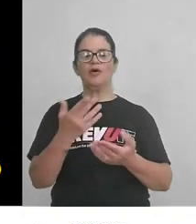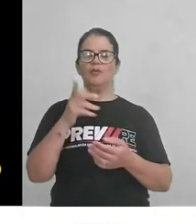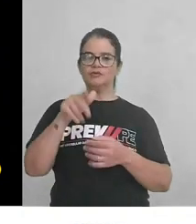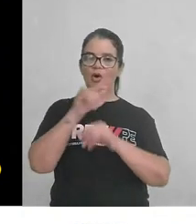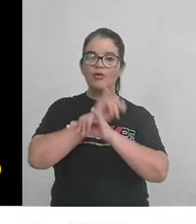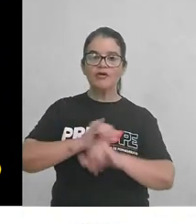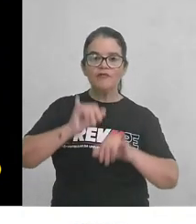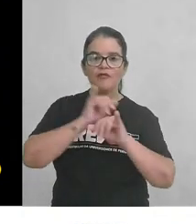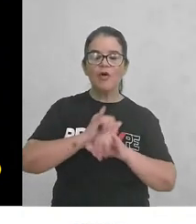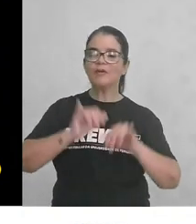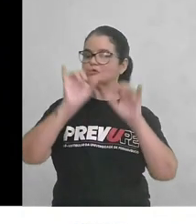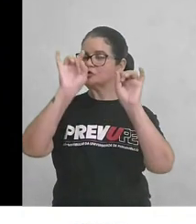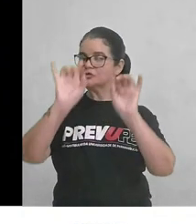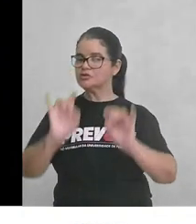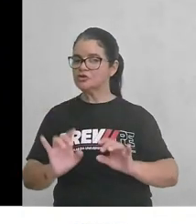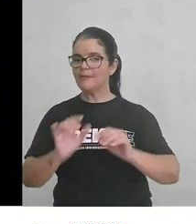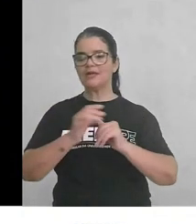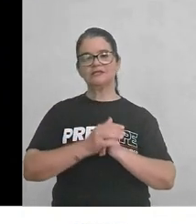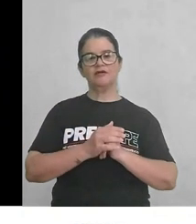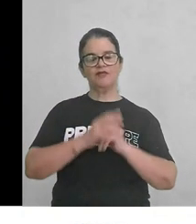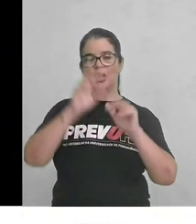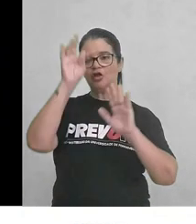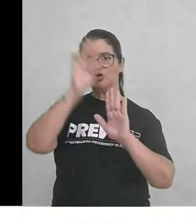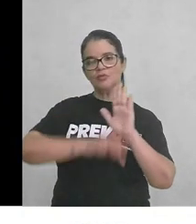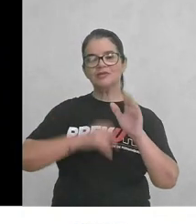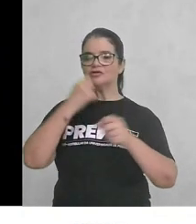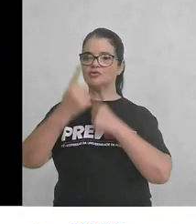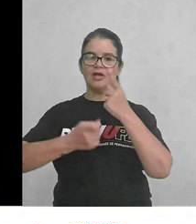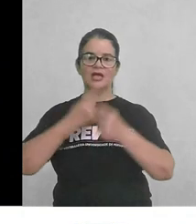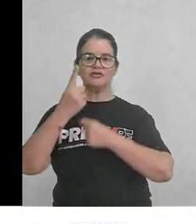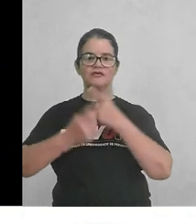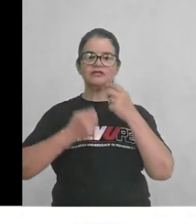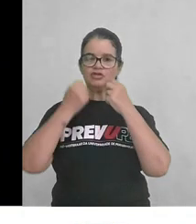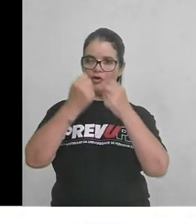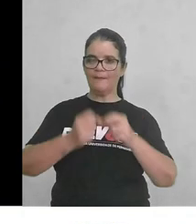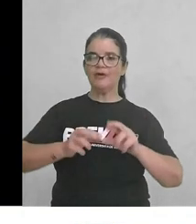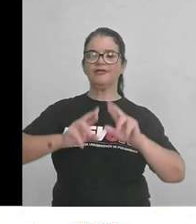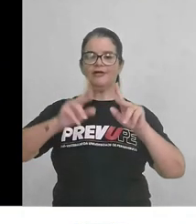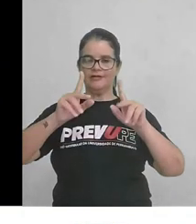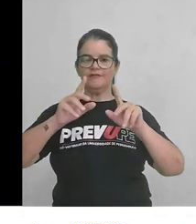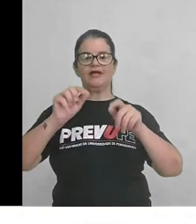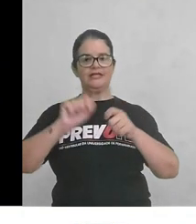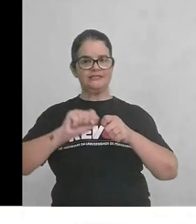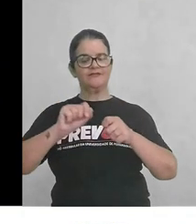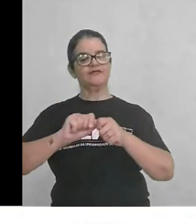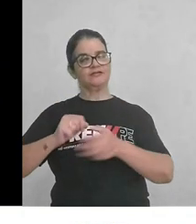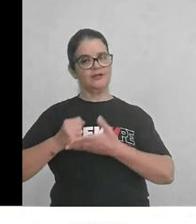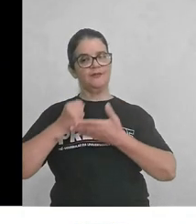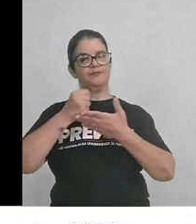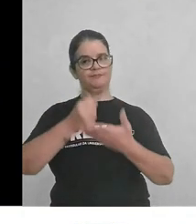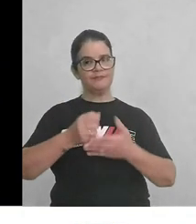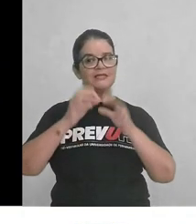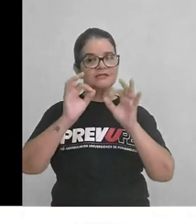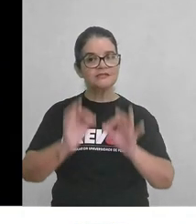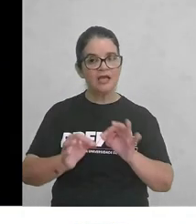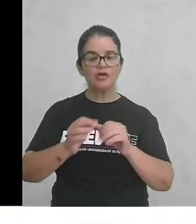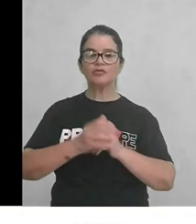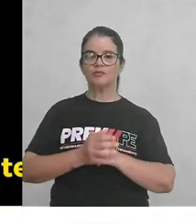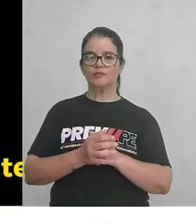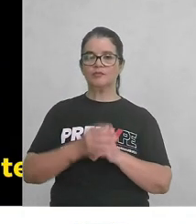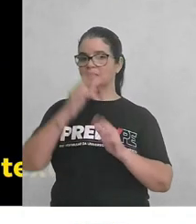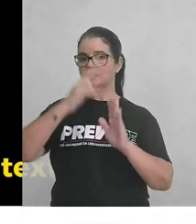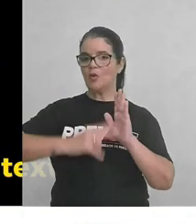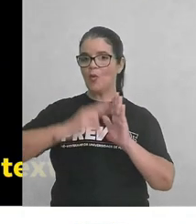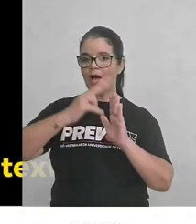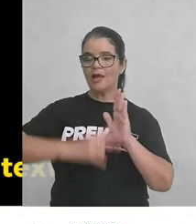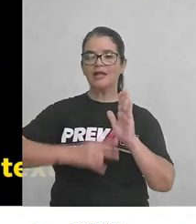a diferença, certo? Então, a leitura intensiva. Então, essa técnica intensiva é quando